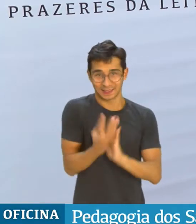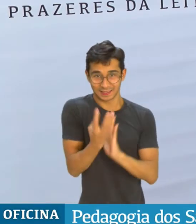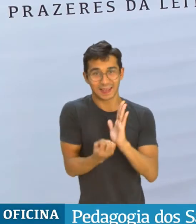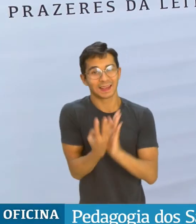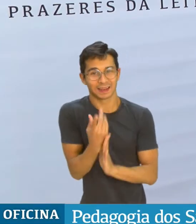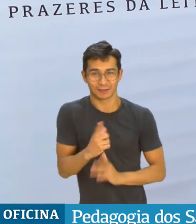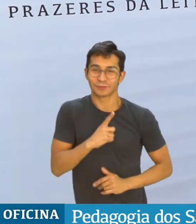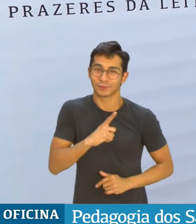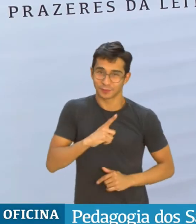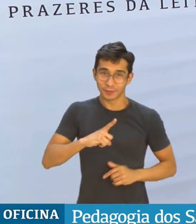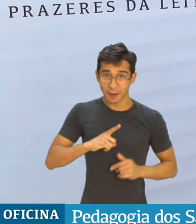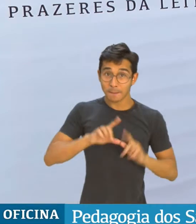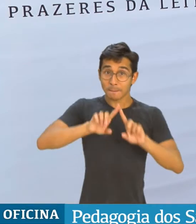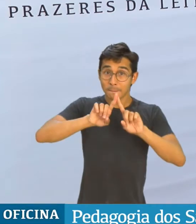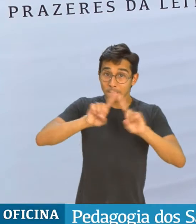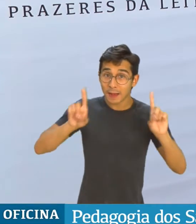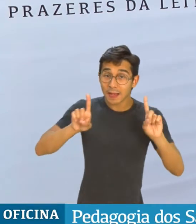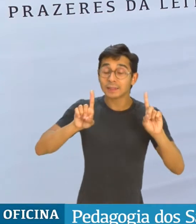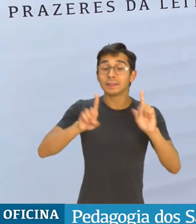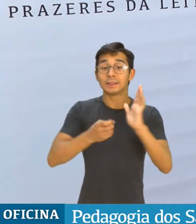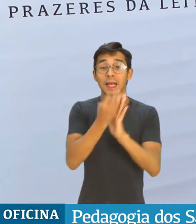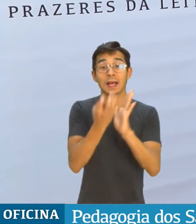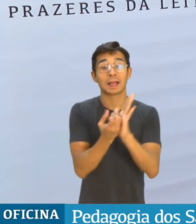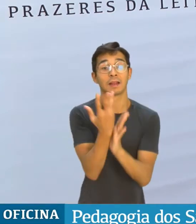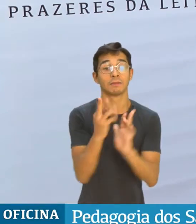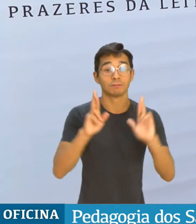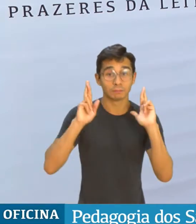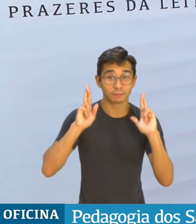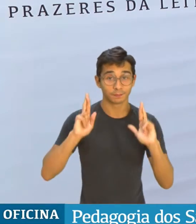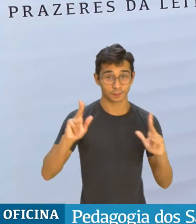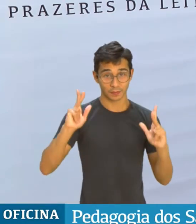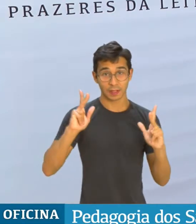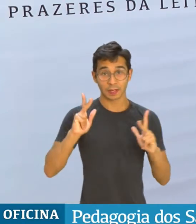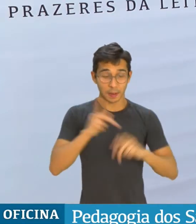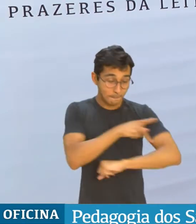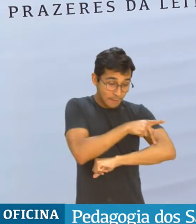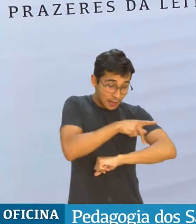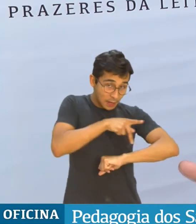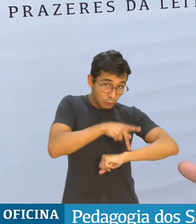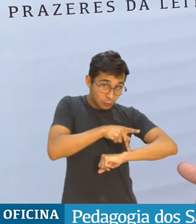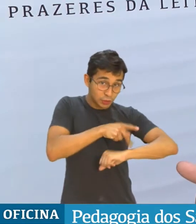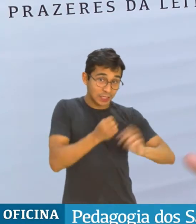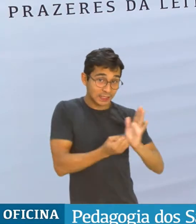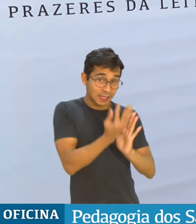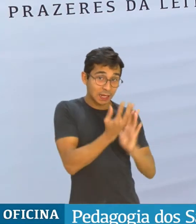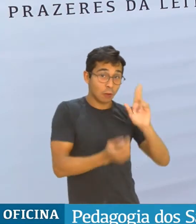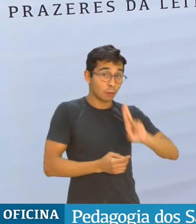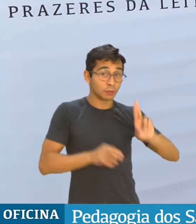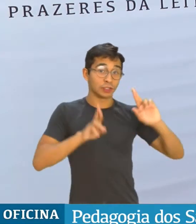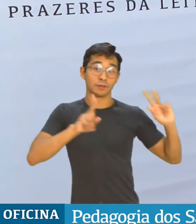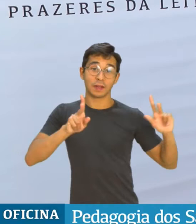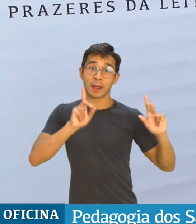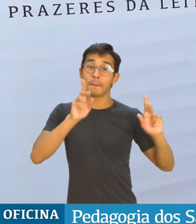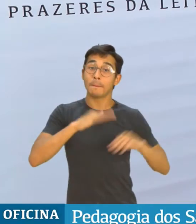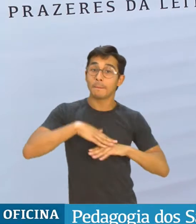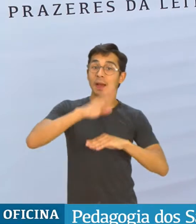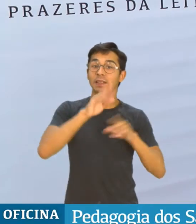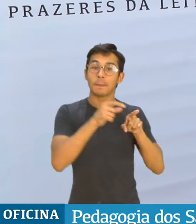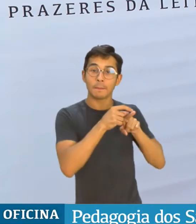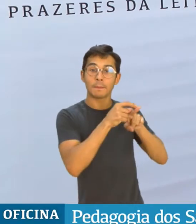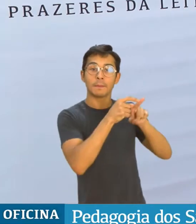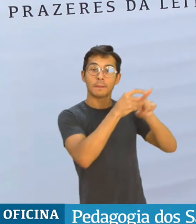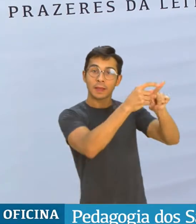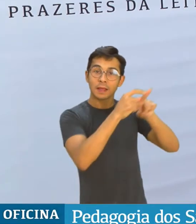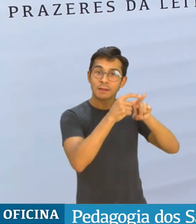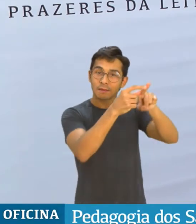ele tem uma configuração muito diferente desse sarau que a gente usa na pedagogia do sarau hoje, que são os saraus da periferia. Primeiro, que era uma